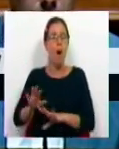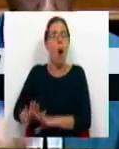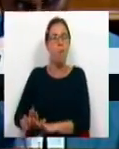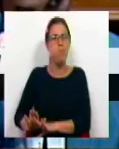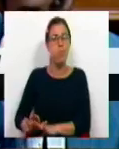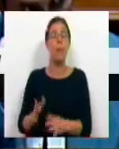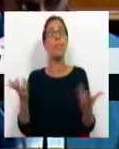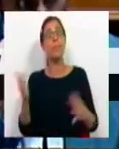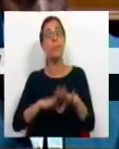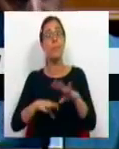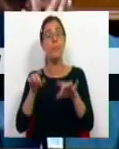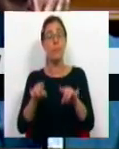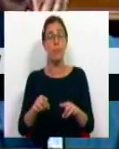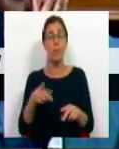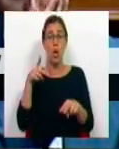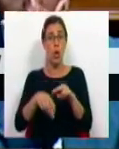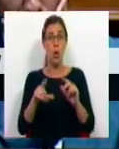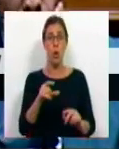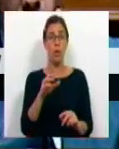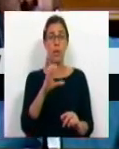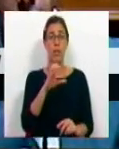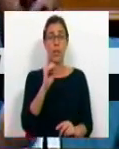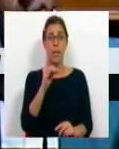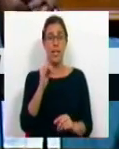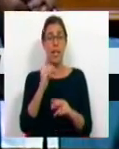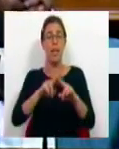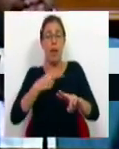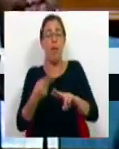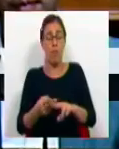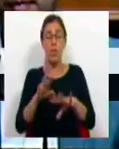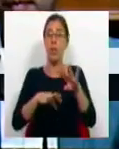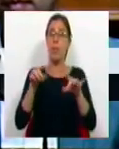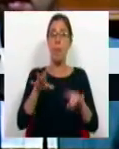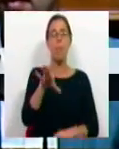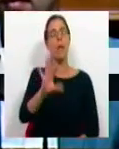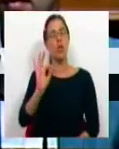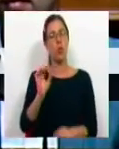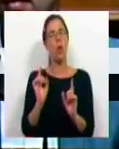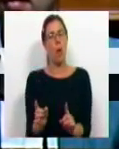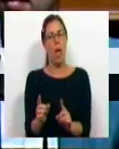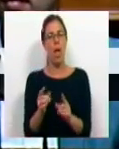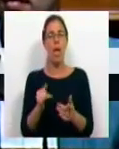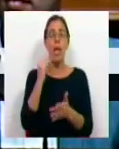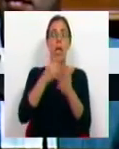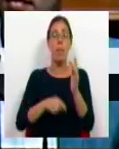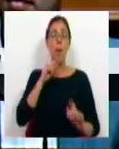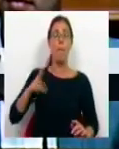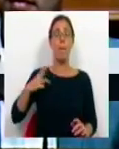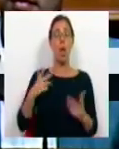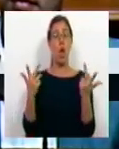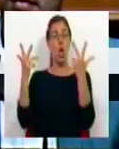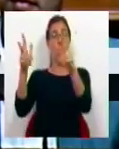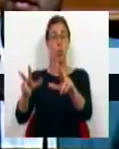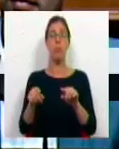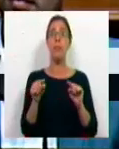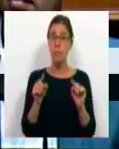congeladas. Para fazer isto, não vai cortar no CSI, o CSI foi reforçado. Para fazer isto, escolheu compensar com o imposto sobre o património de luxo. E